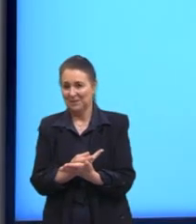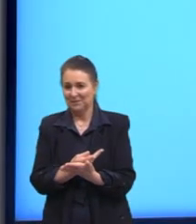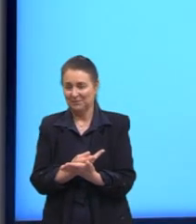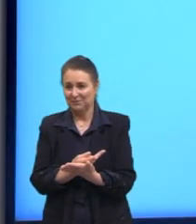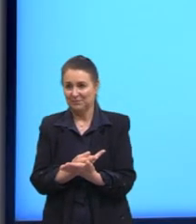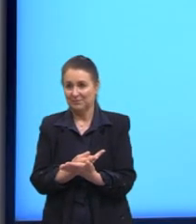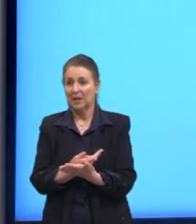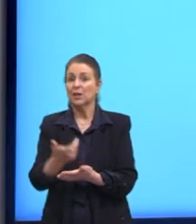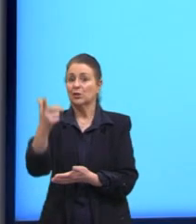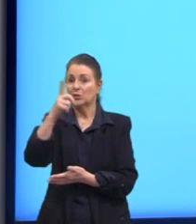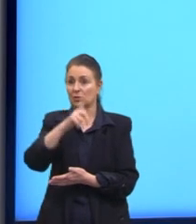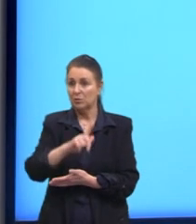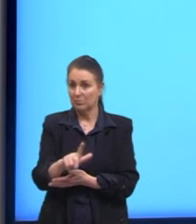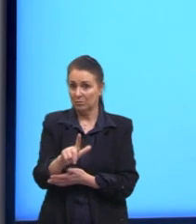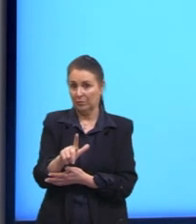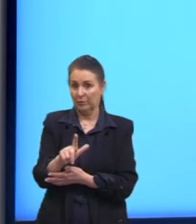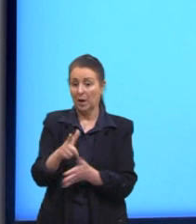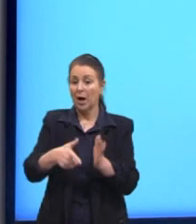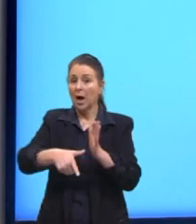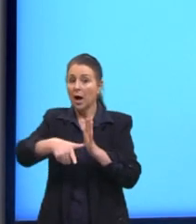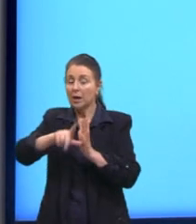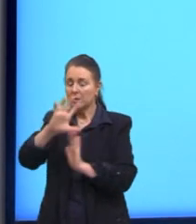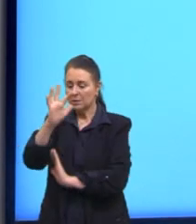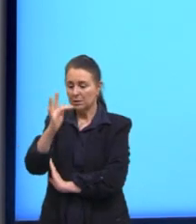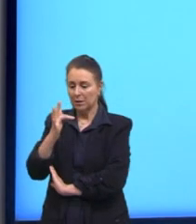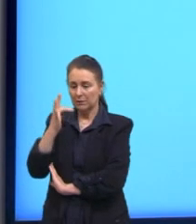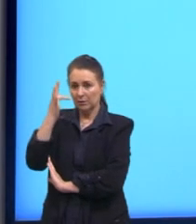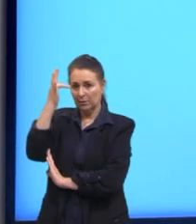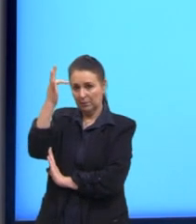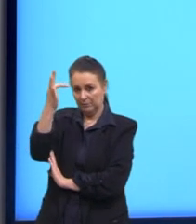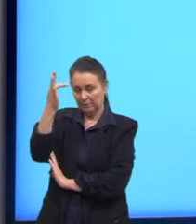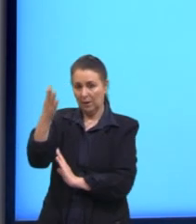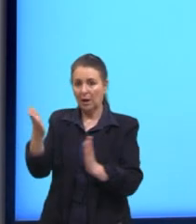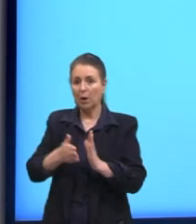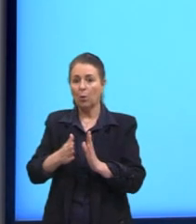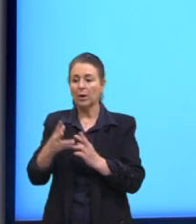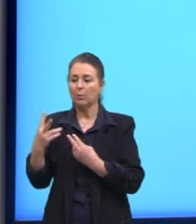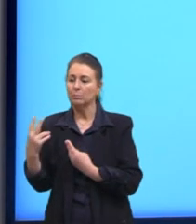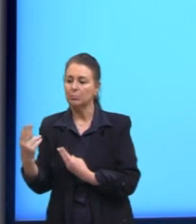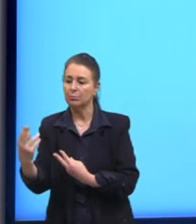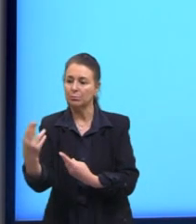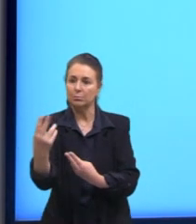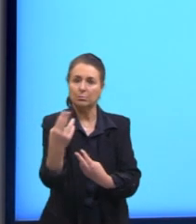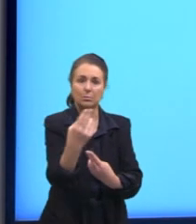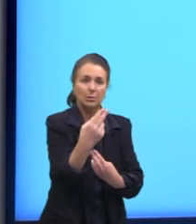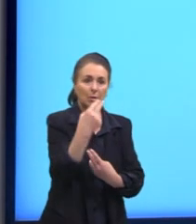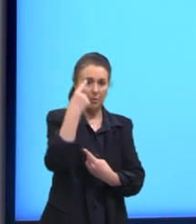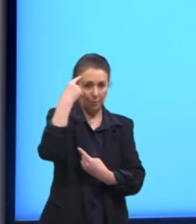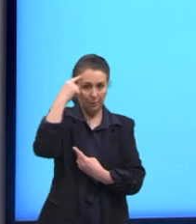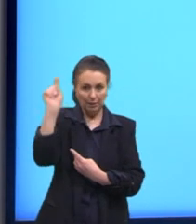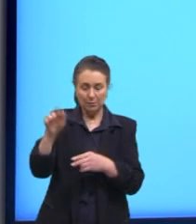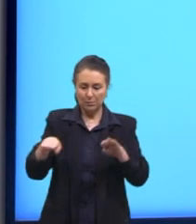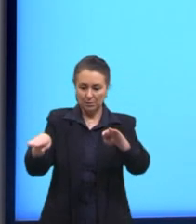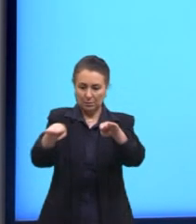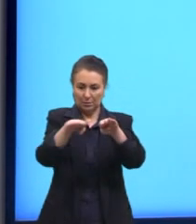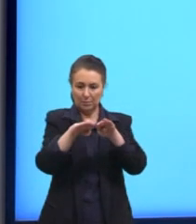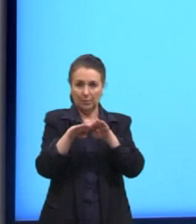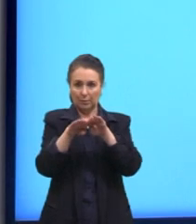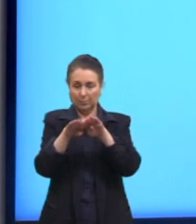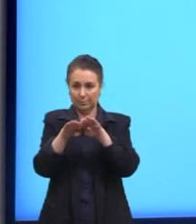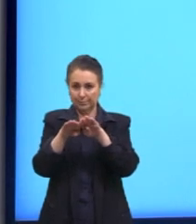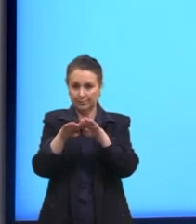Vamos voltar ao que eu falei ali antes da filosofia, né? A gente está falando aí de senso comum, não tem como ignorar aí o campo da